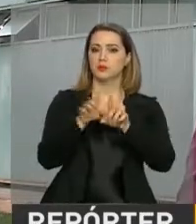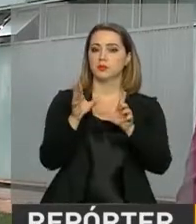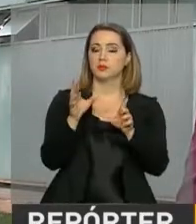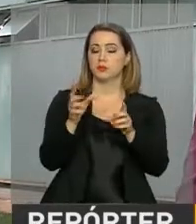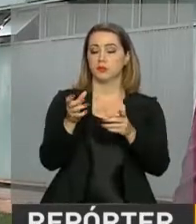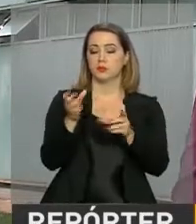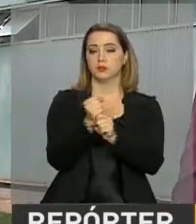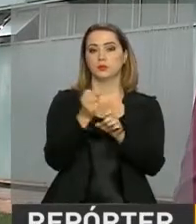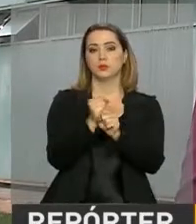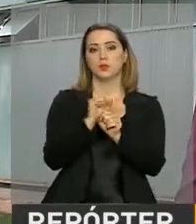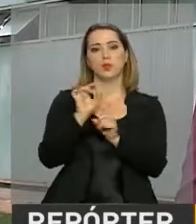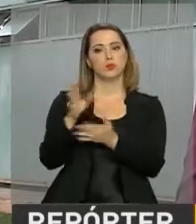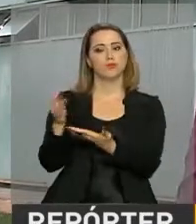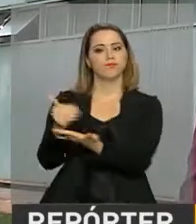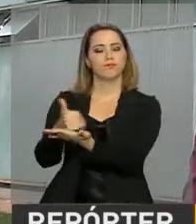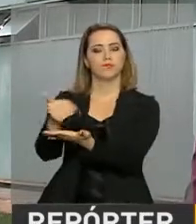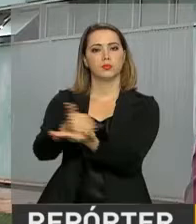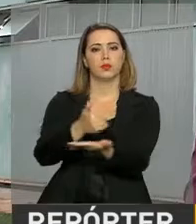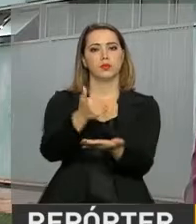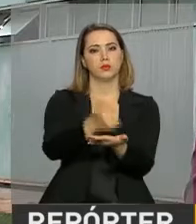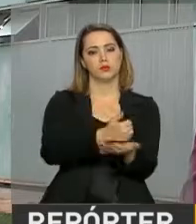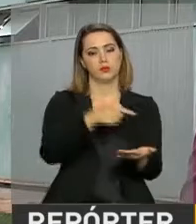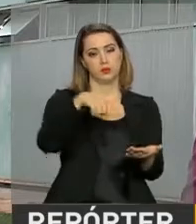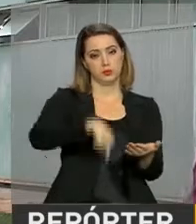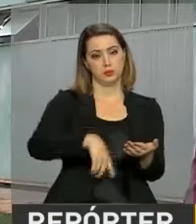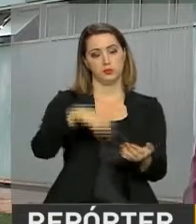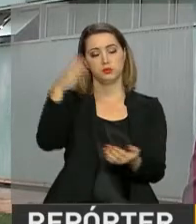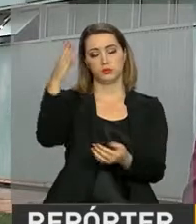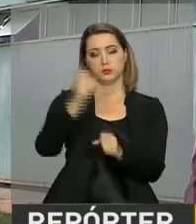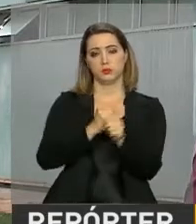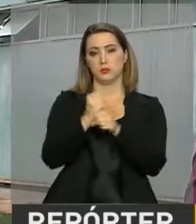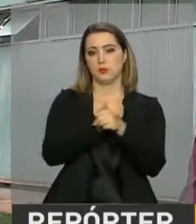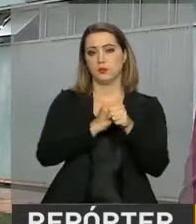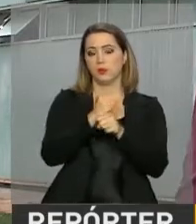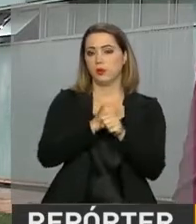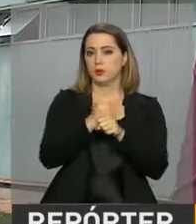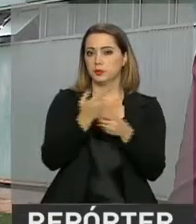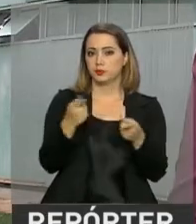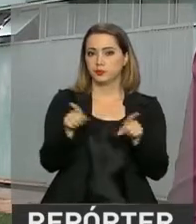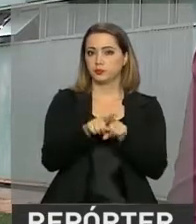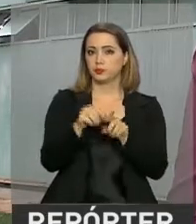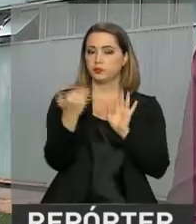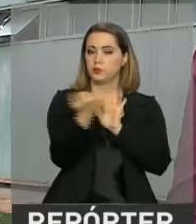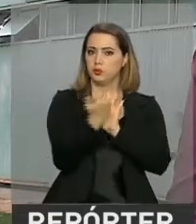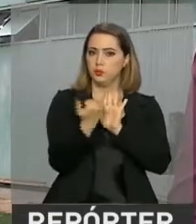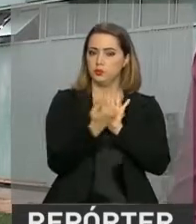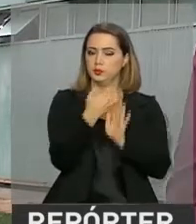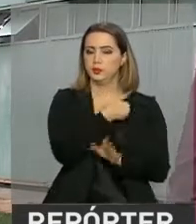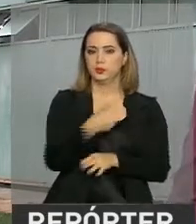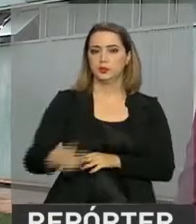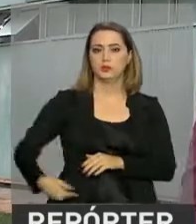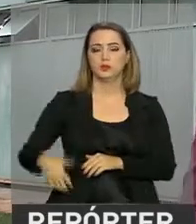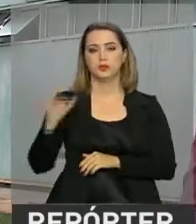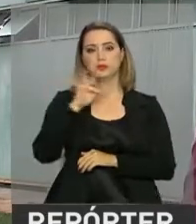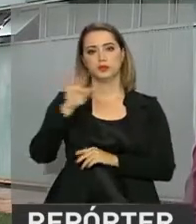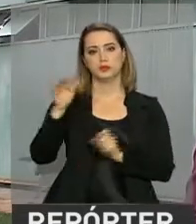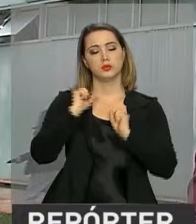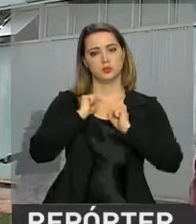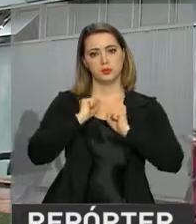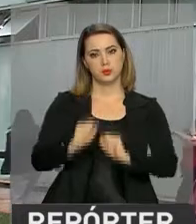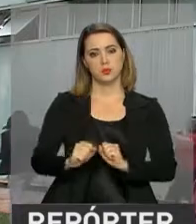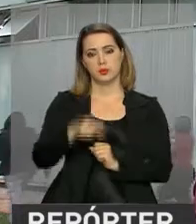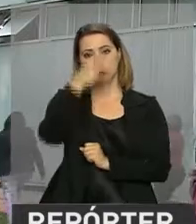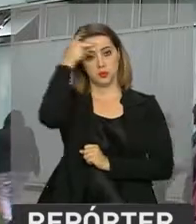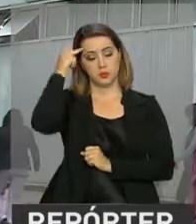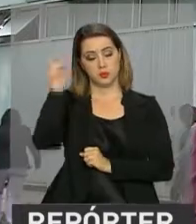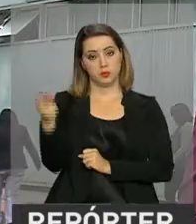devido à arrecadação extra neste ano com a repatriação de recursos. O programa do governo federal permitiu a